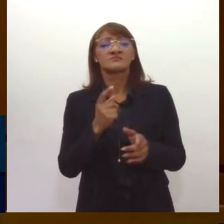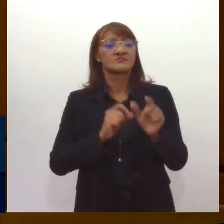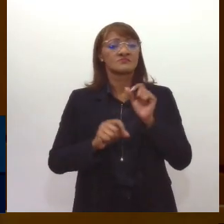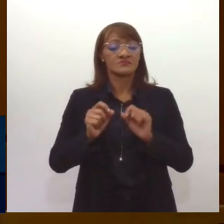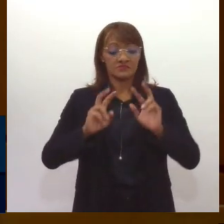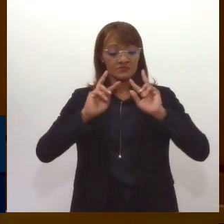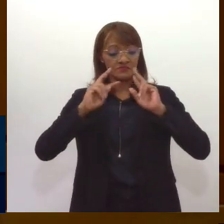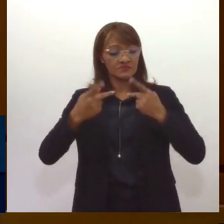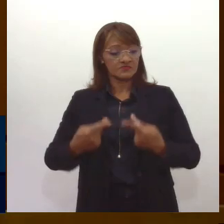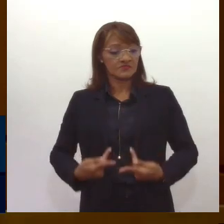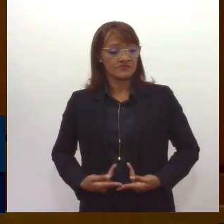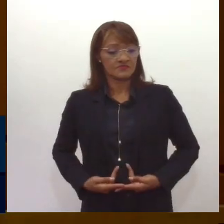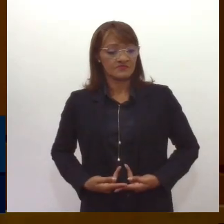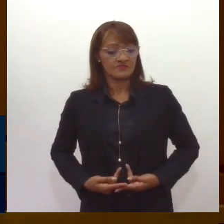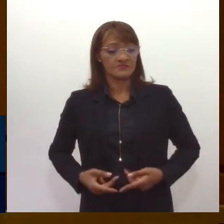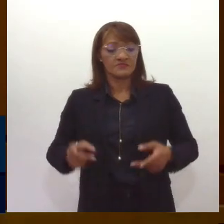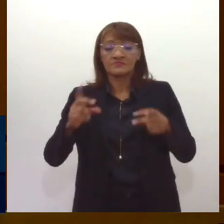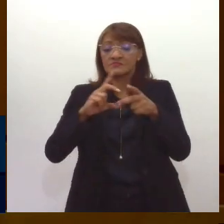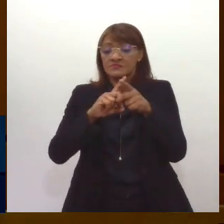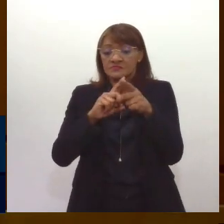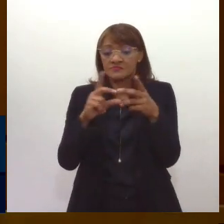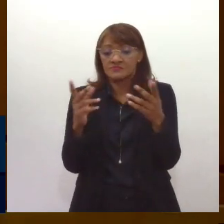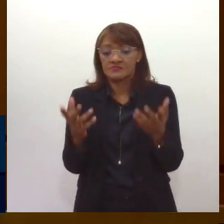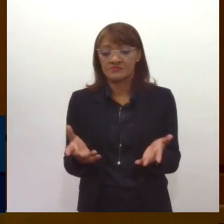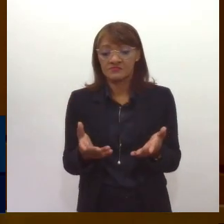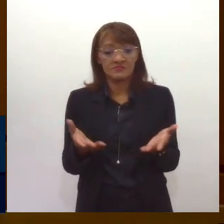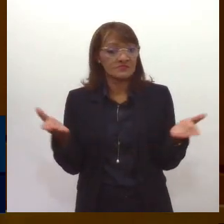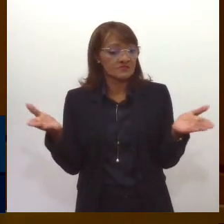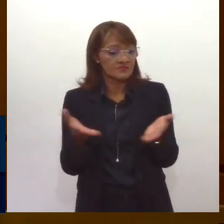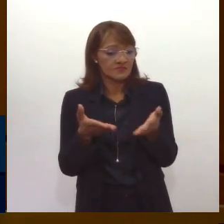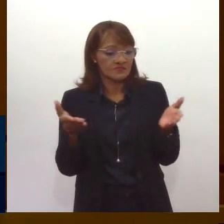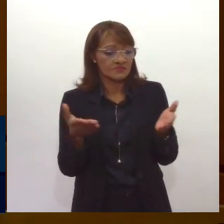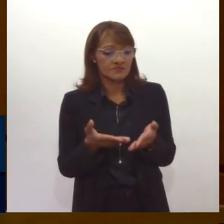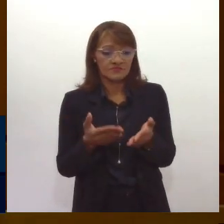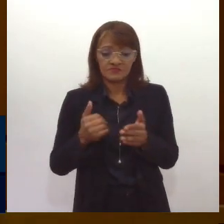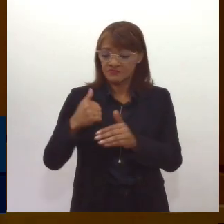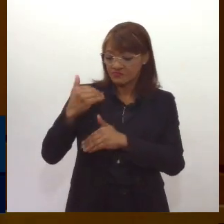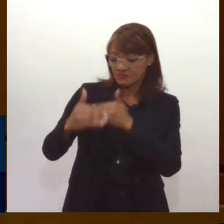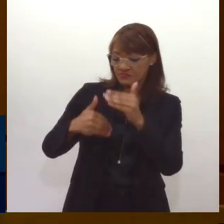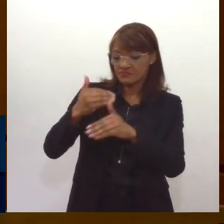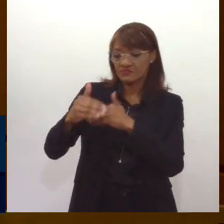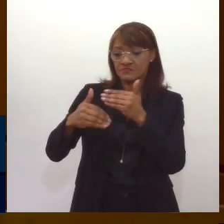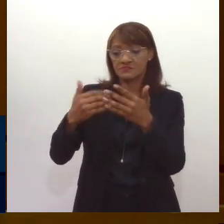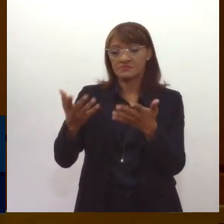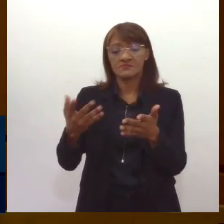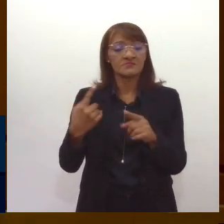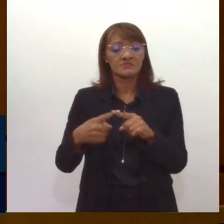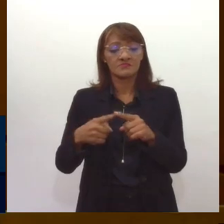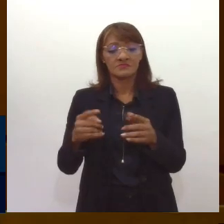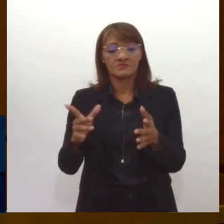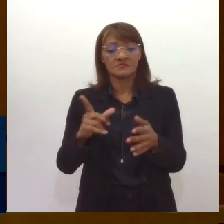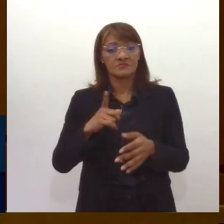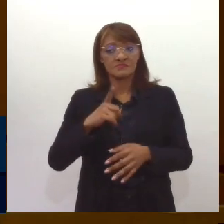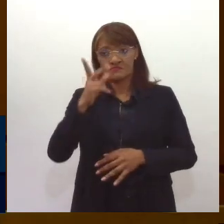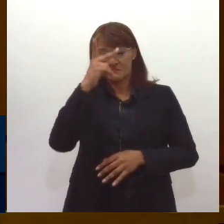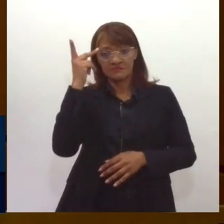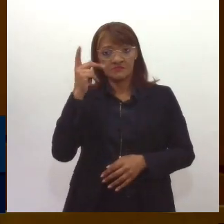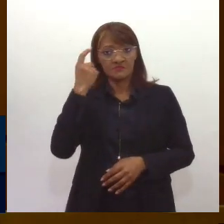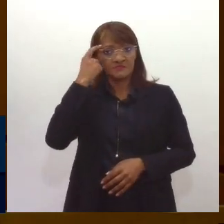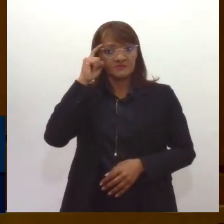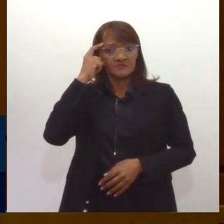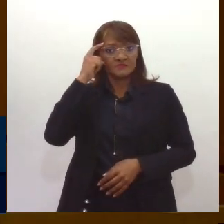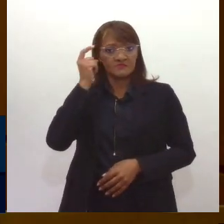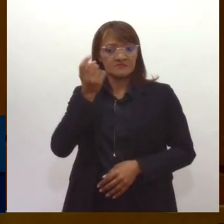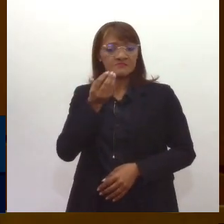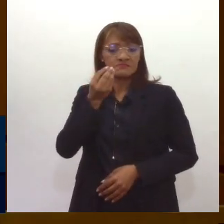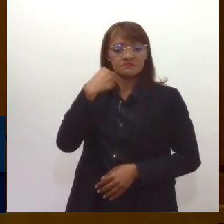democracia, o que está em jogo é o desenvolvimento, porque tem pessoas que só pensam no lucro. Ele é uma pessoa que só... um